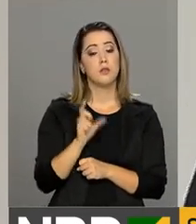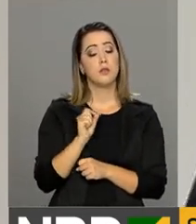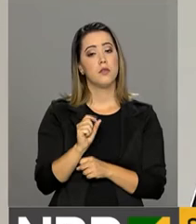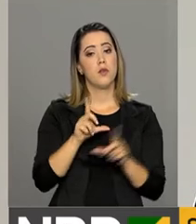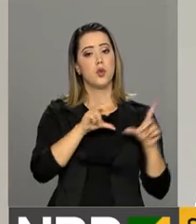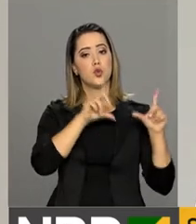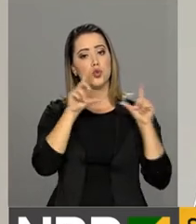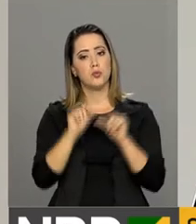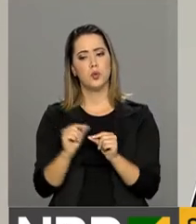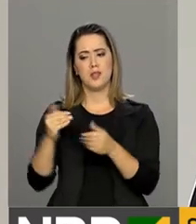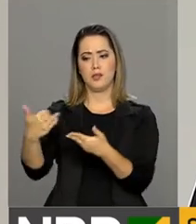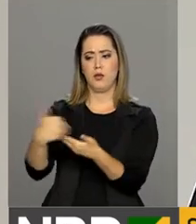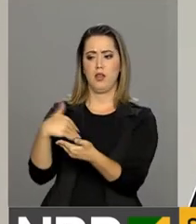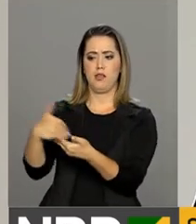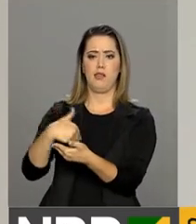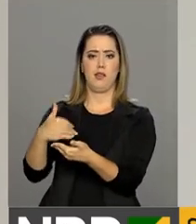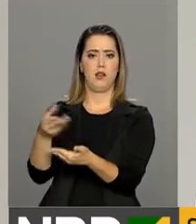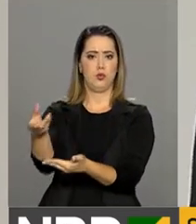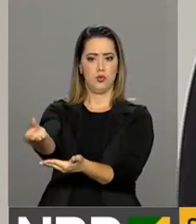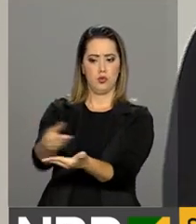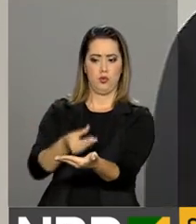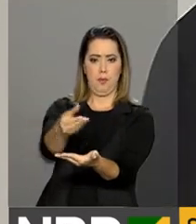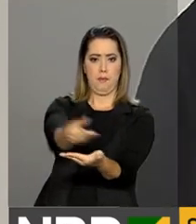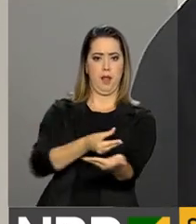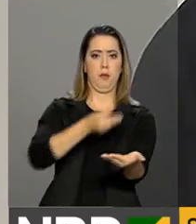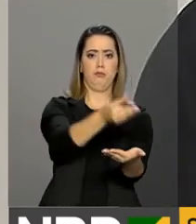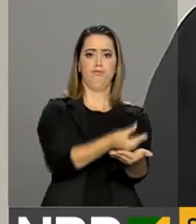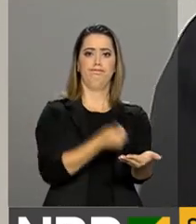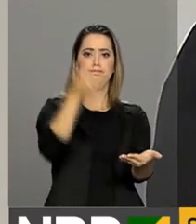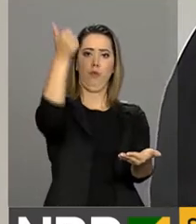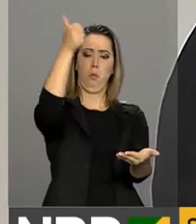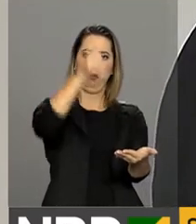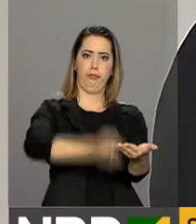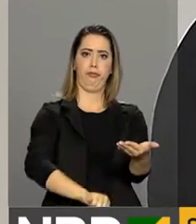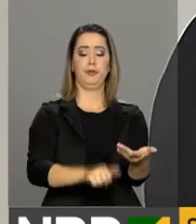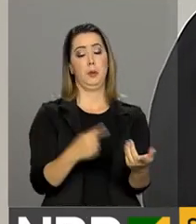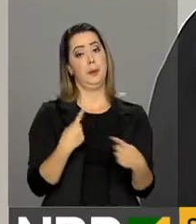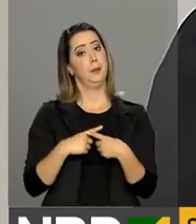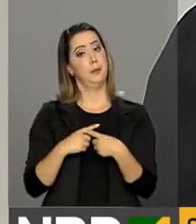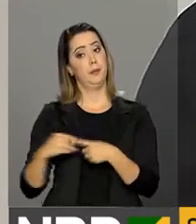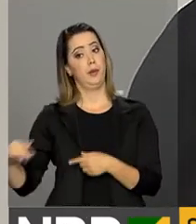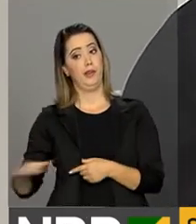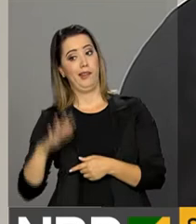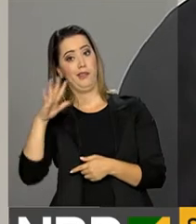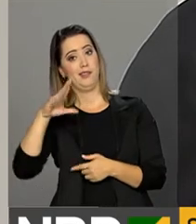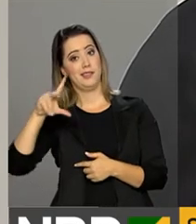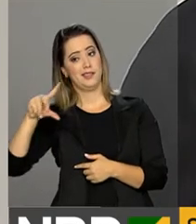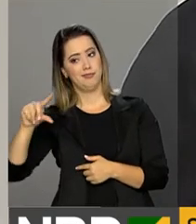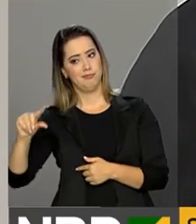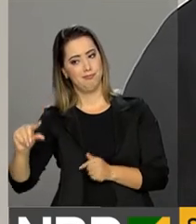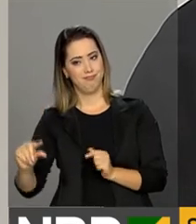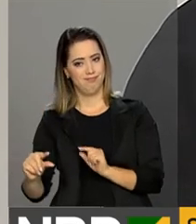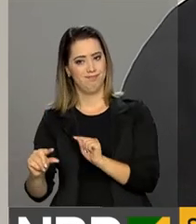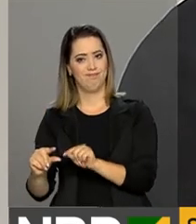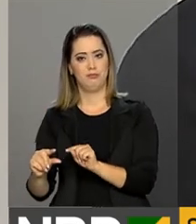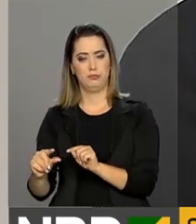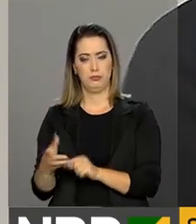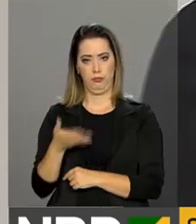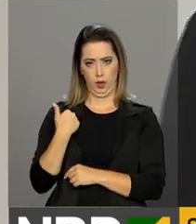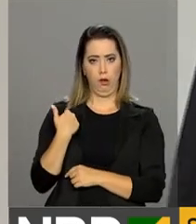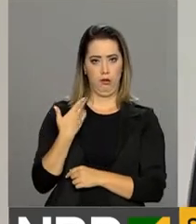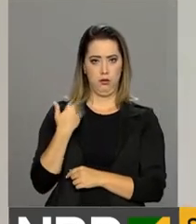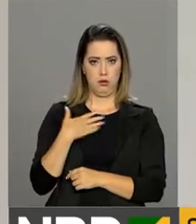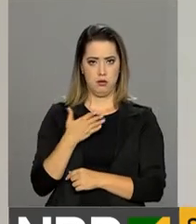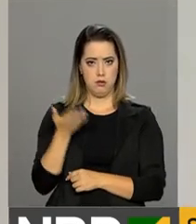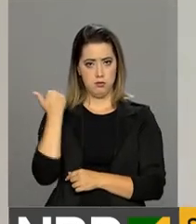queda da arrecadação em primeiro é curioso quando um como a inflação cai demais e você sabe que a inflação quando assumi estava em